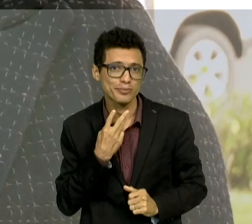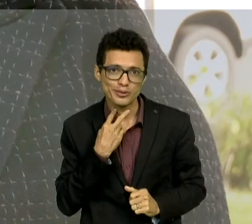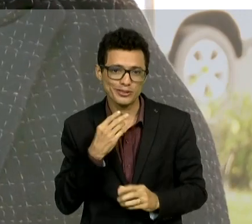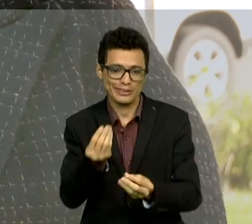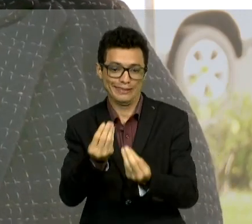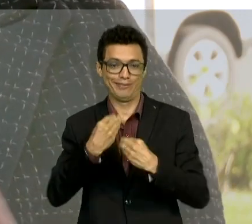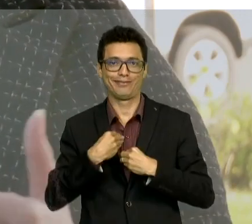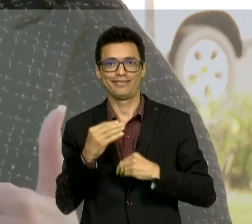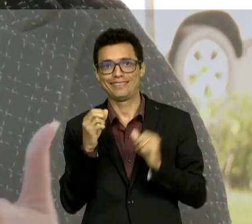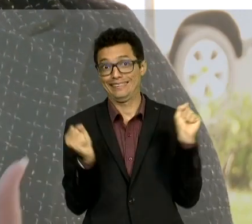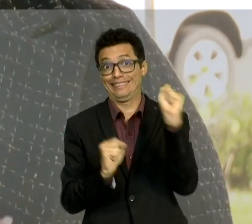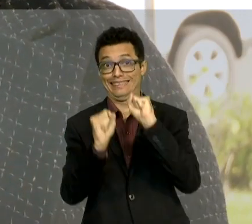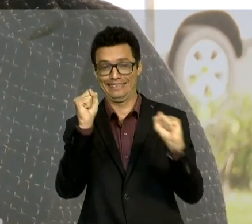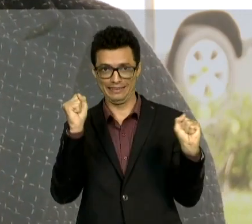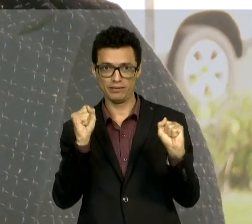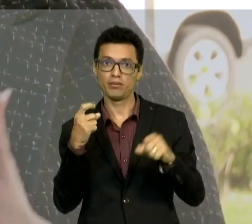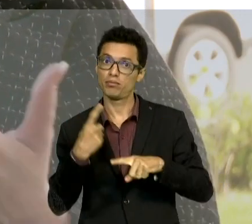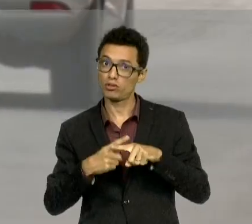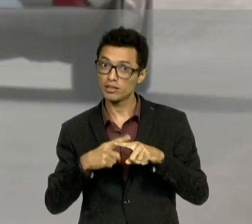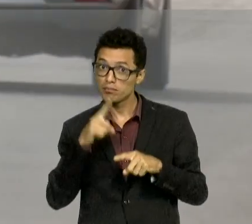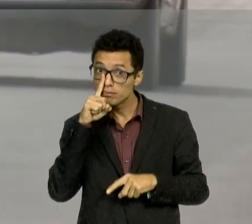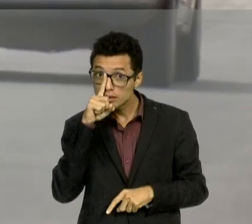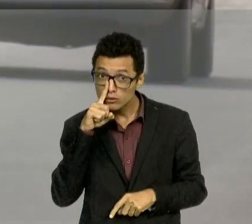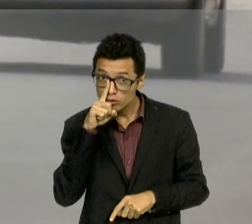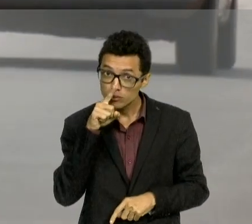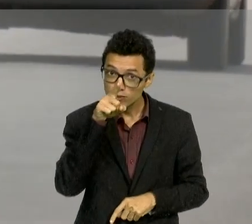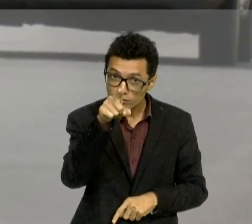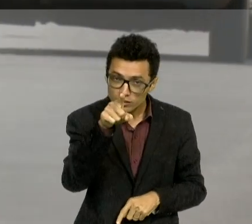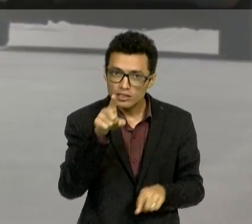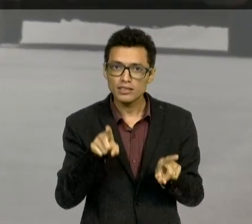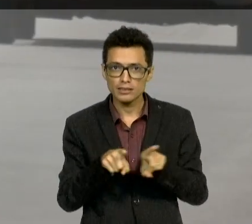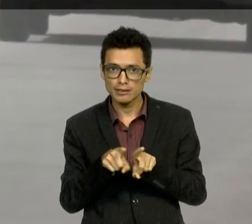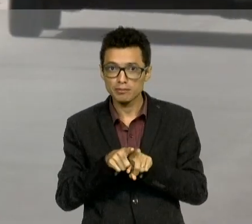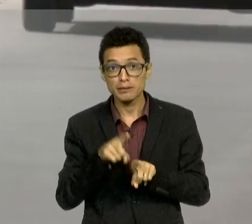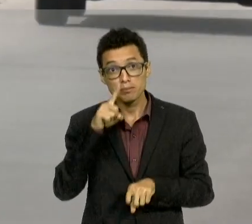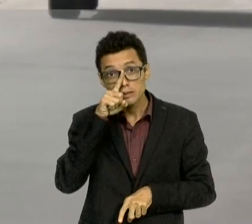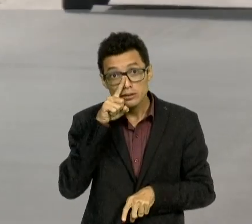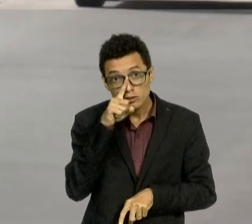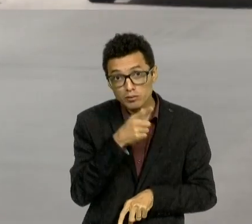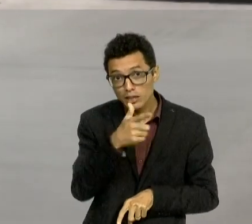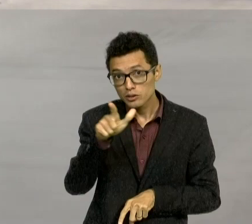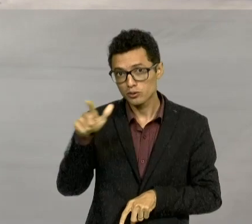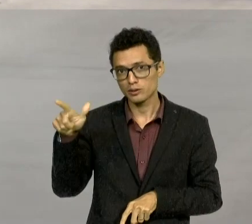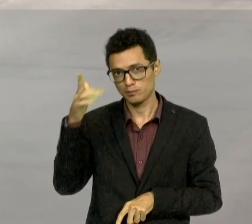reflexo, porque, como eu já disse, é um risco para você e um risco para os outros também.